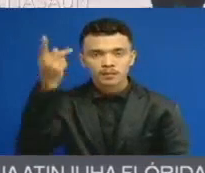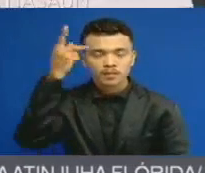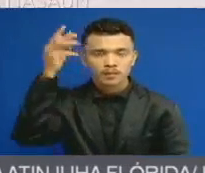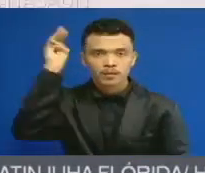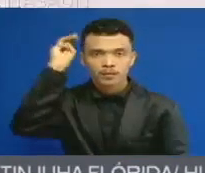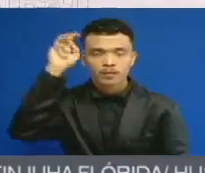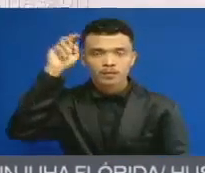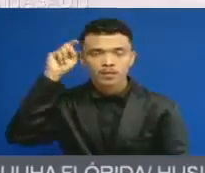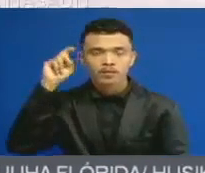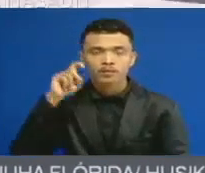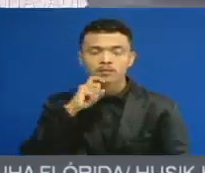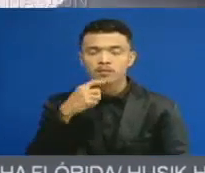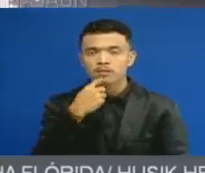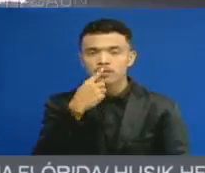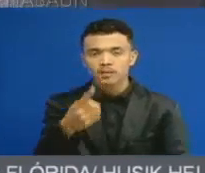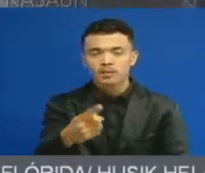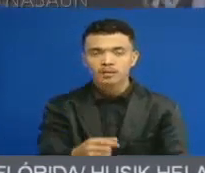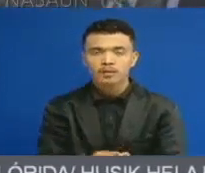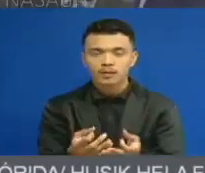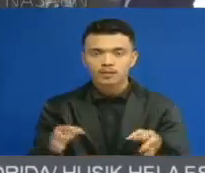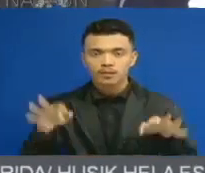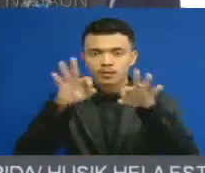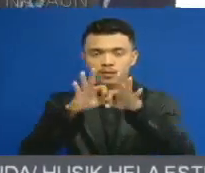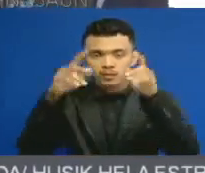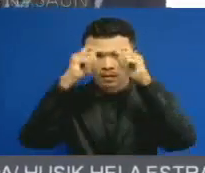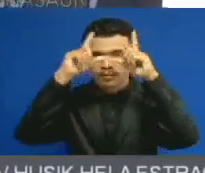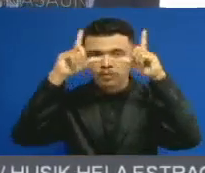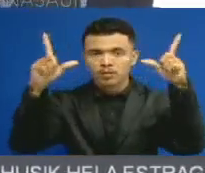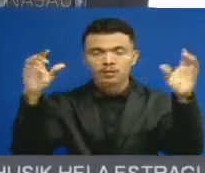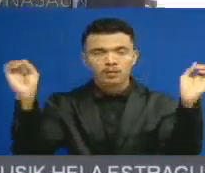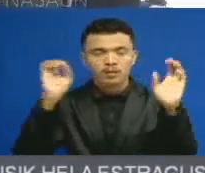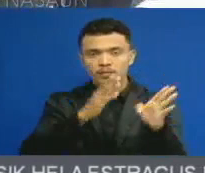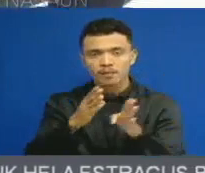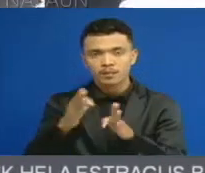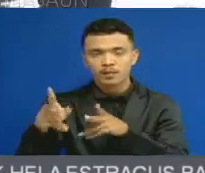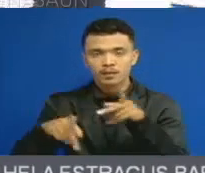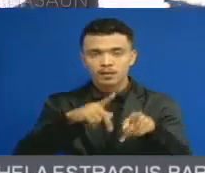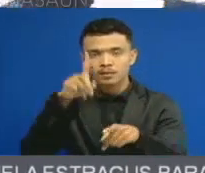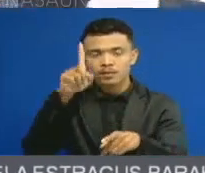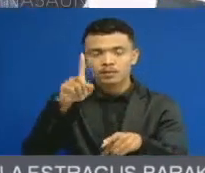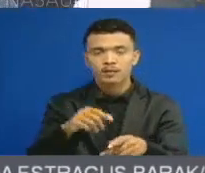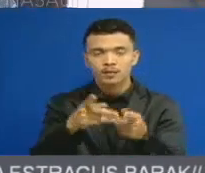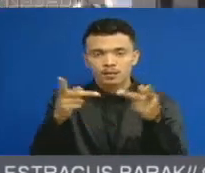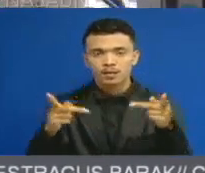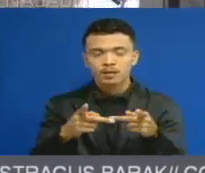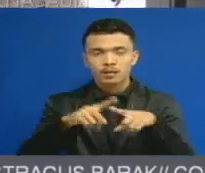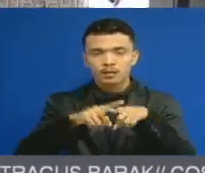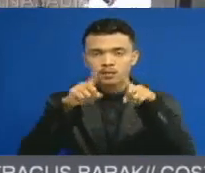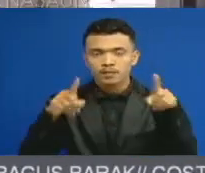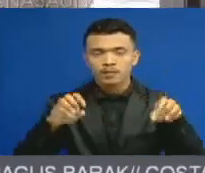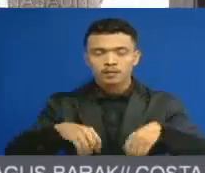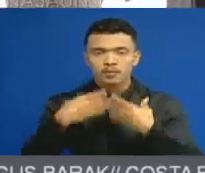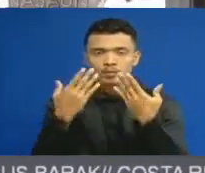Primeiro-ministro Kairala Xanana Guzmão Hateten. Importância para Timor-Leste lá hoje auto-prepara EMA ida cada área, Maibé, o